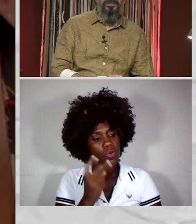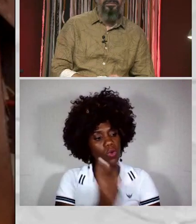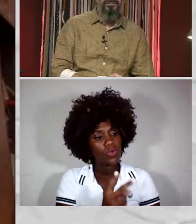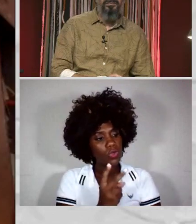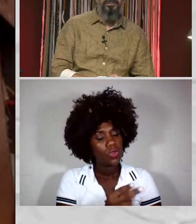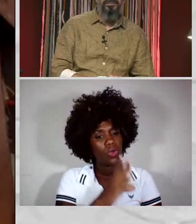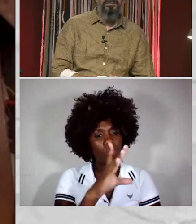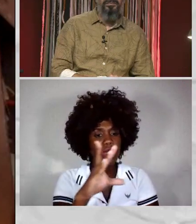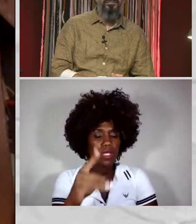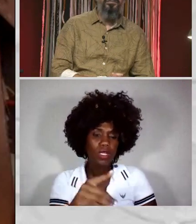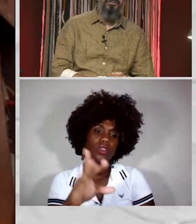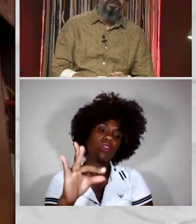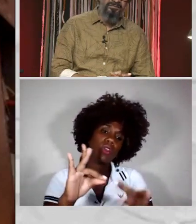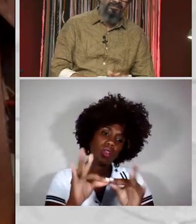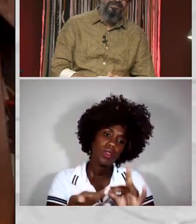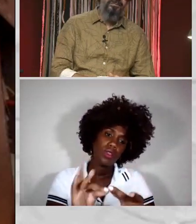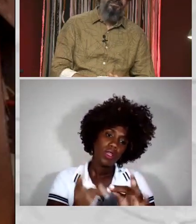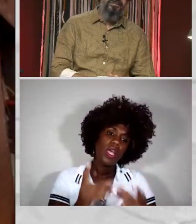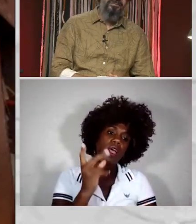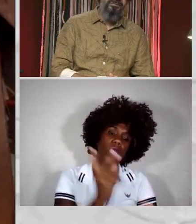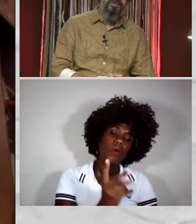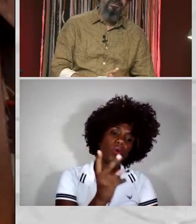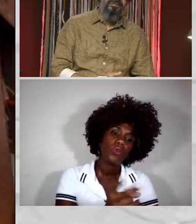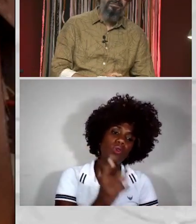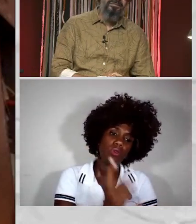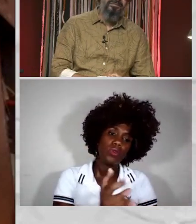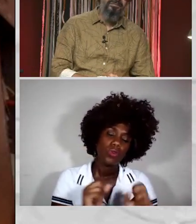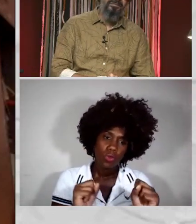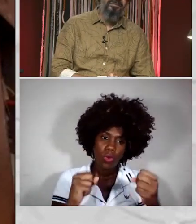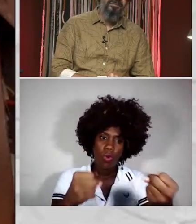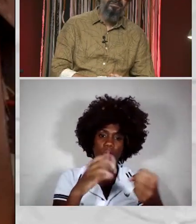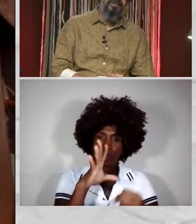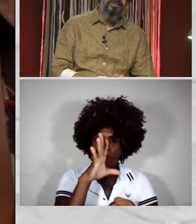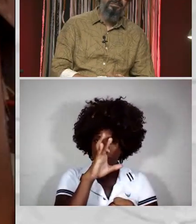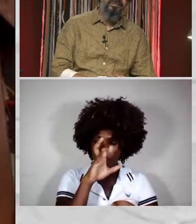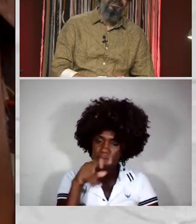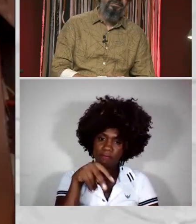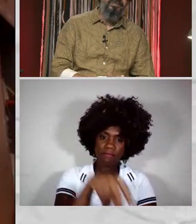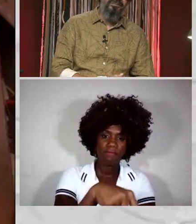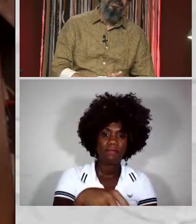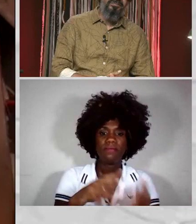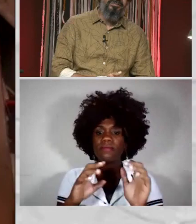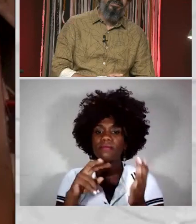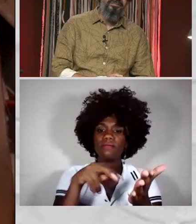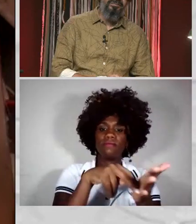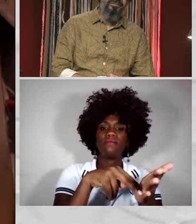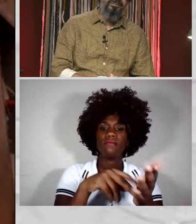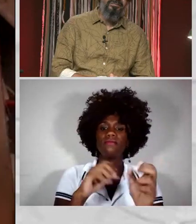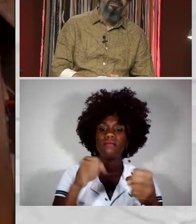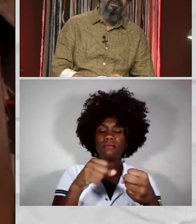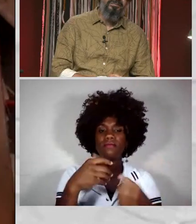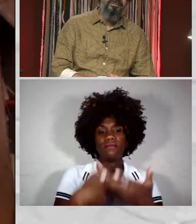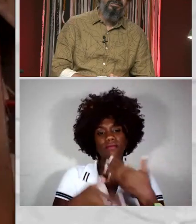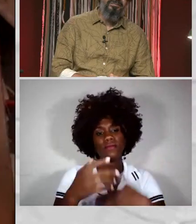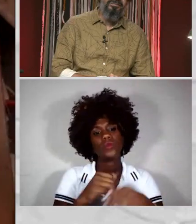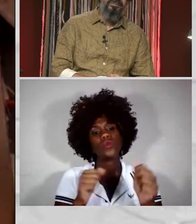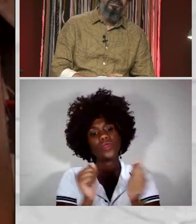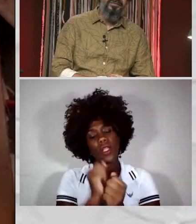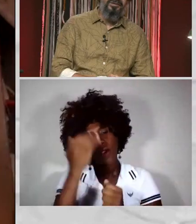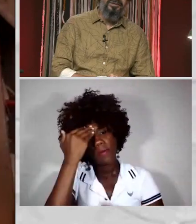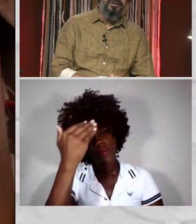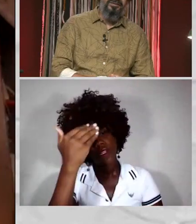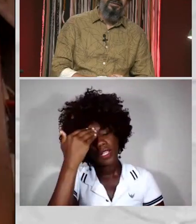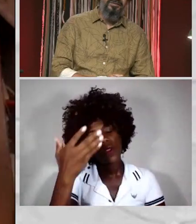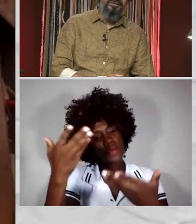coordenando minhas oficinas e continuar nesse enfrentamento. Eu acho que é isso que a gente tem que fazer. Estamos juntos, amado. Muito obrigado